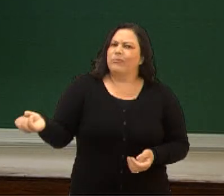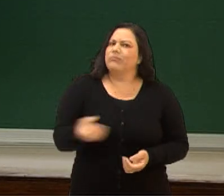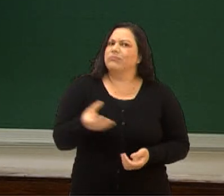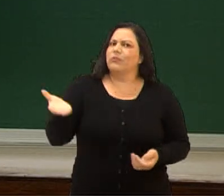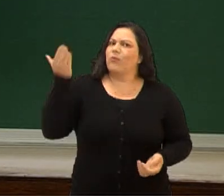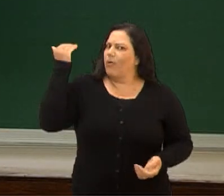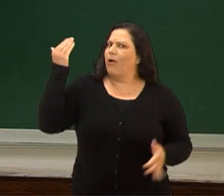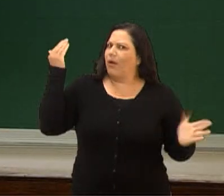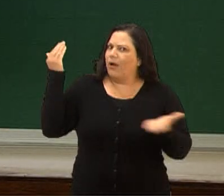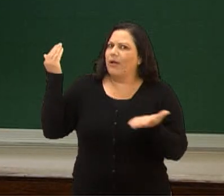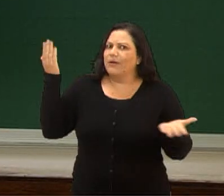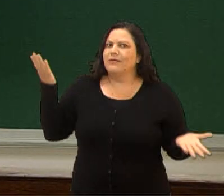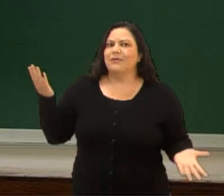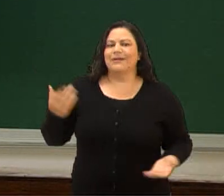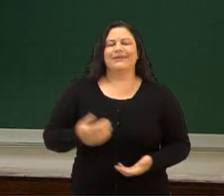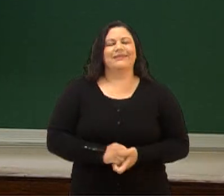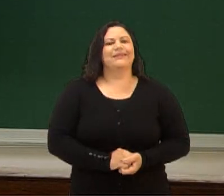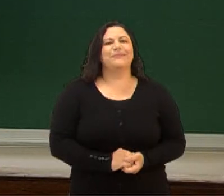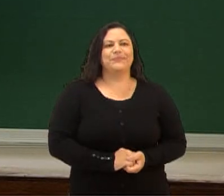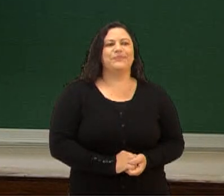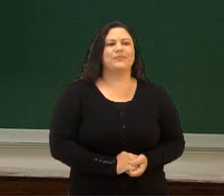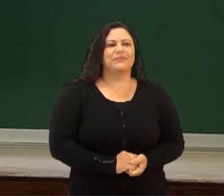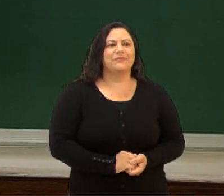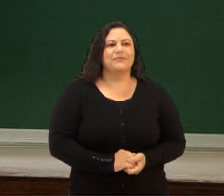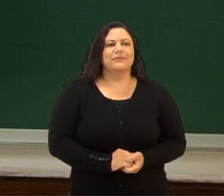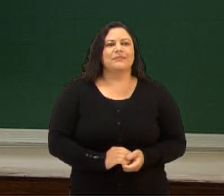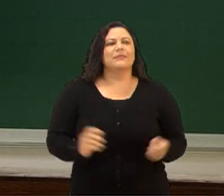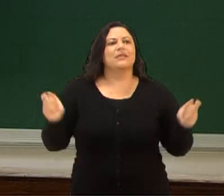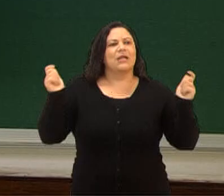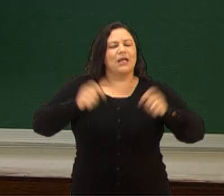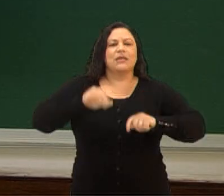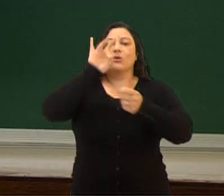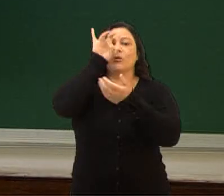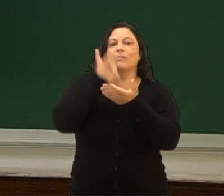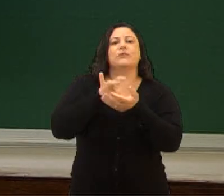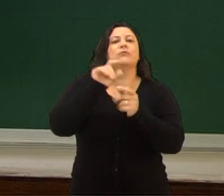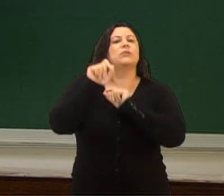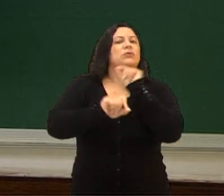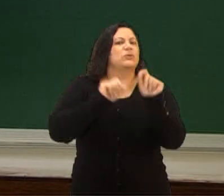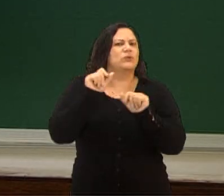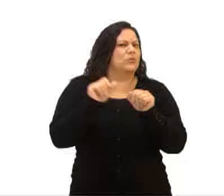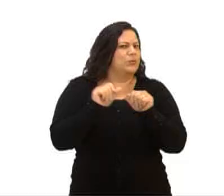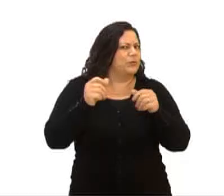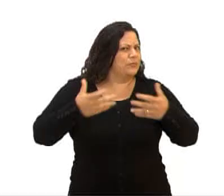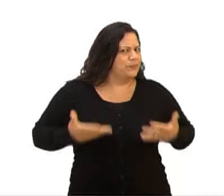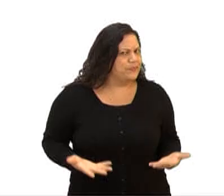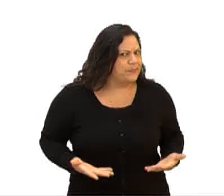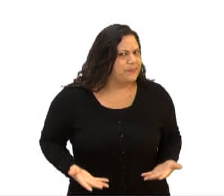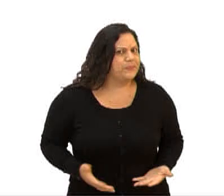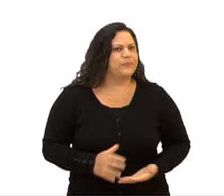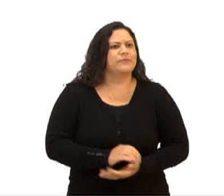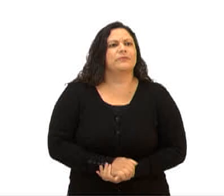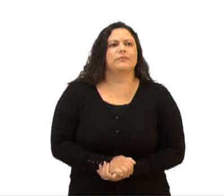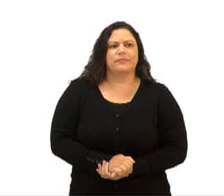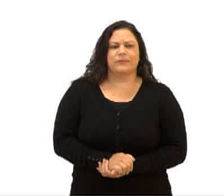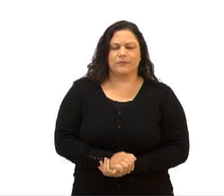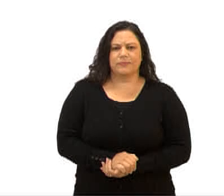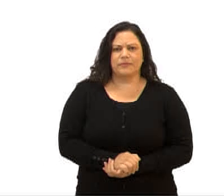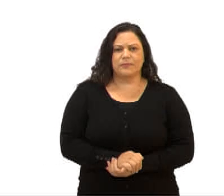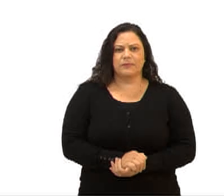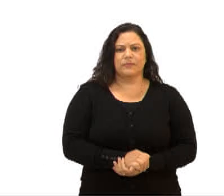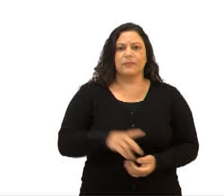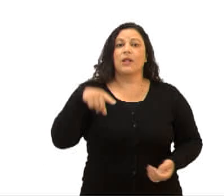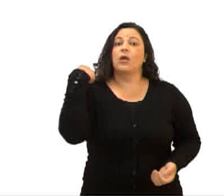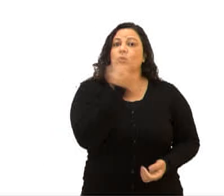verbal. A estrutura dele, para revisar no afirmativo, fica We have learned about sayings.